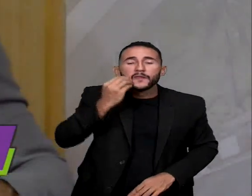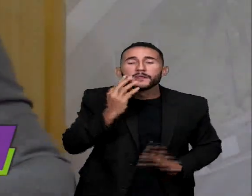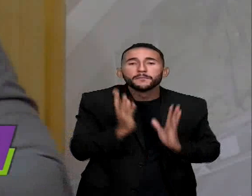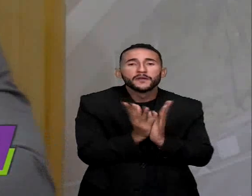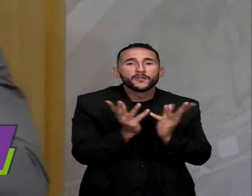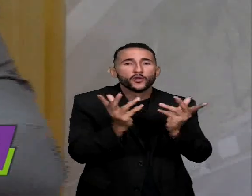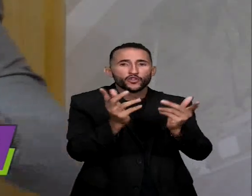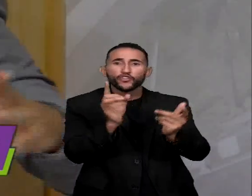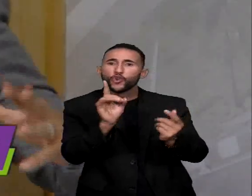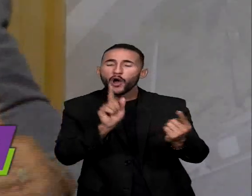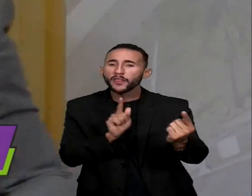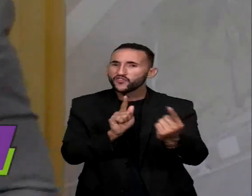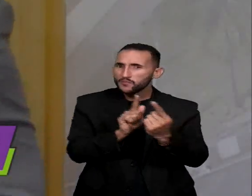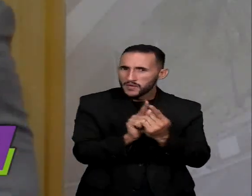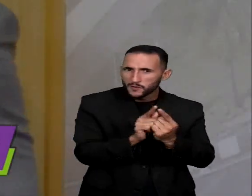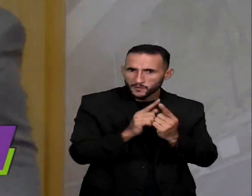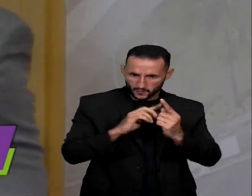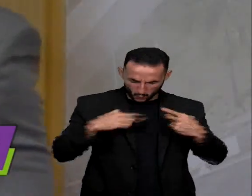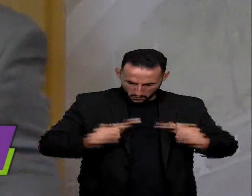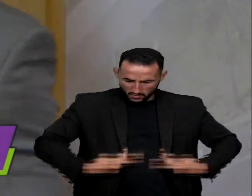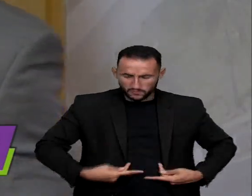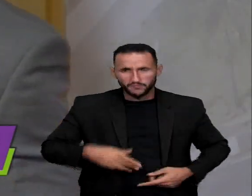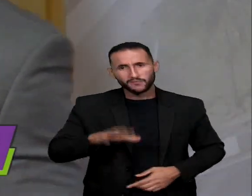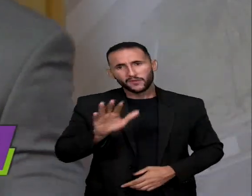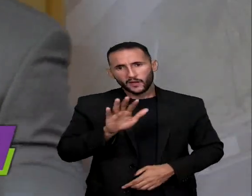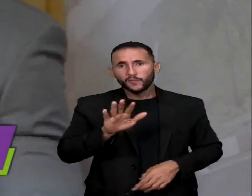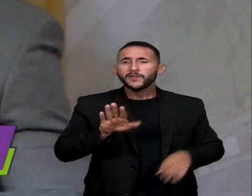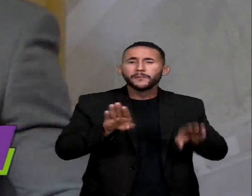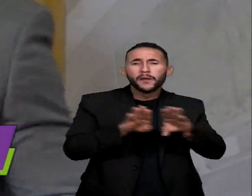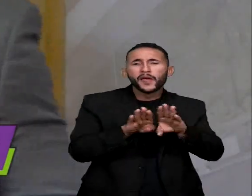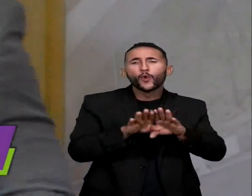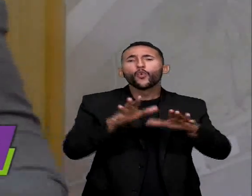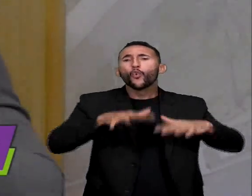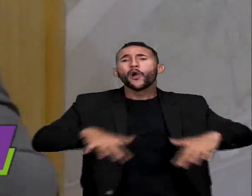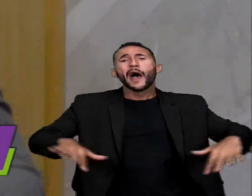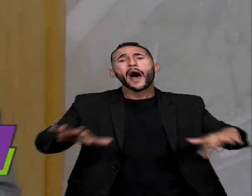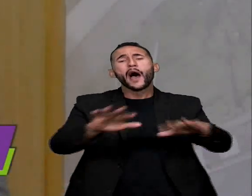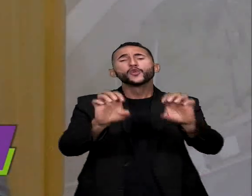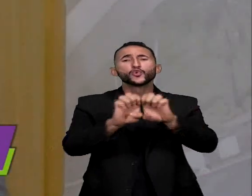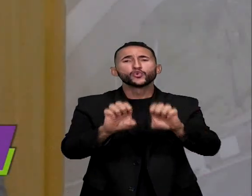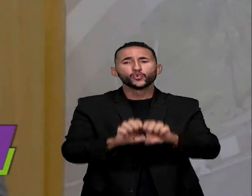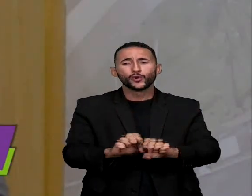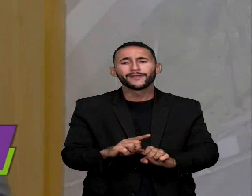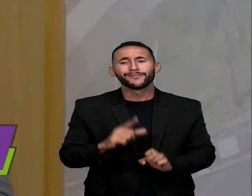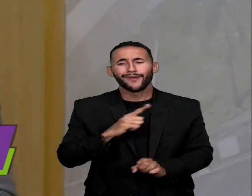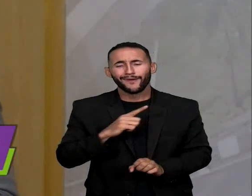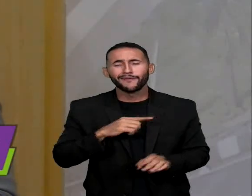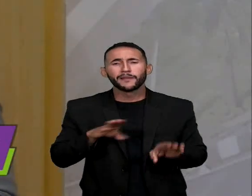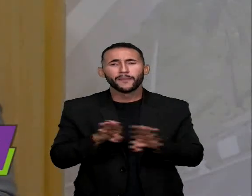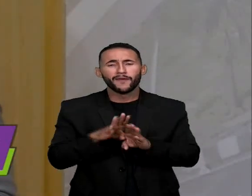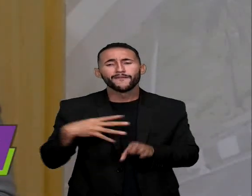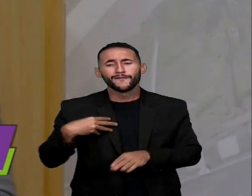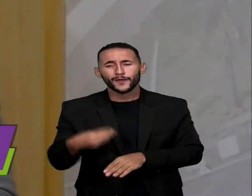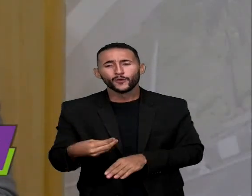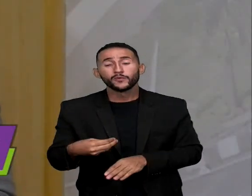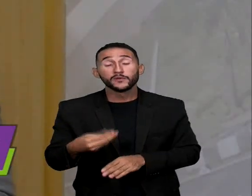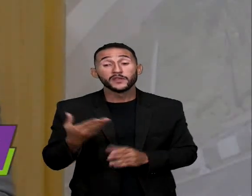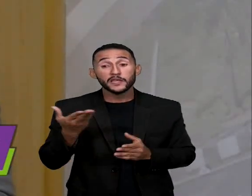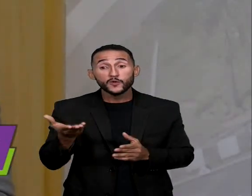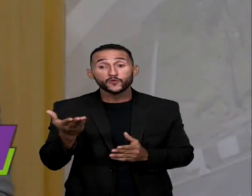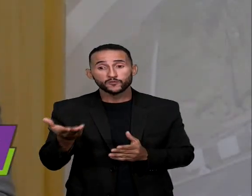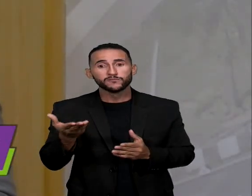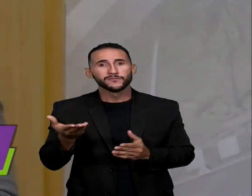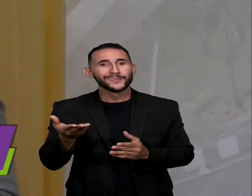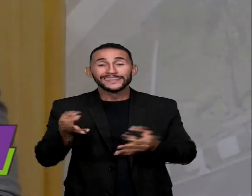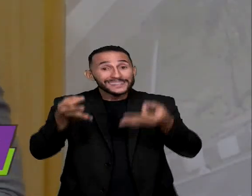profissionais mas nas instalações dela dos seus acompanhantes e dos seus filhos Então essa com